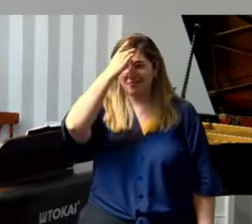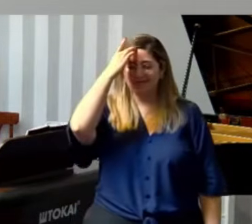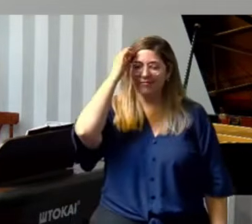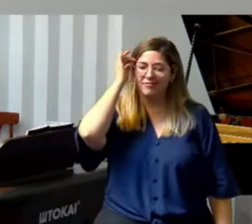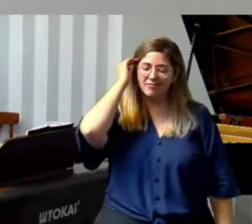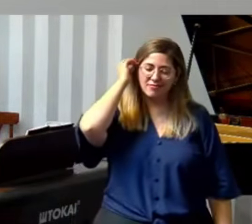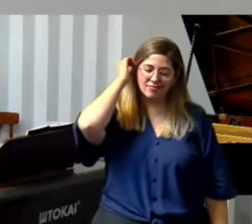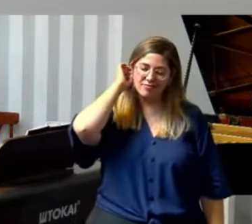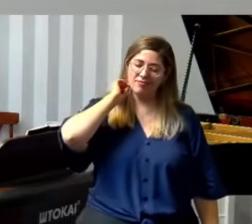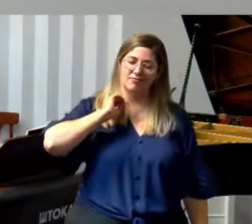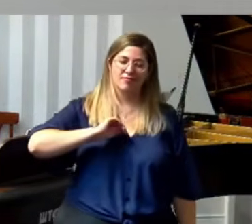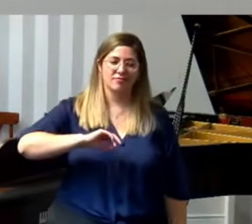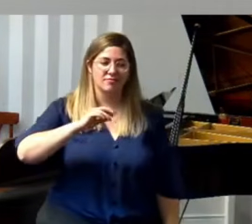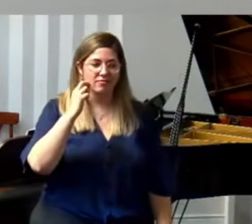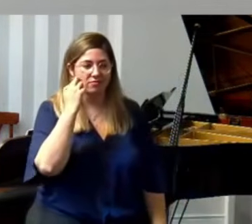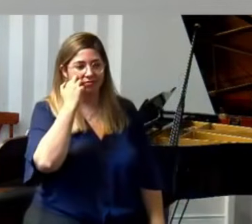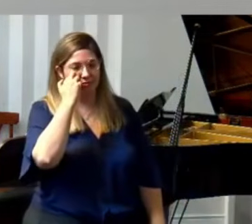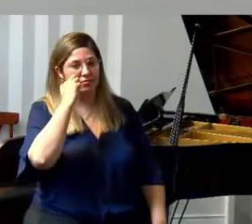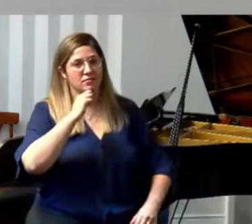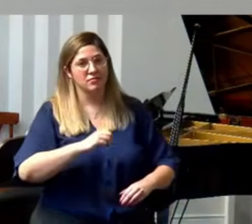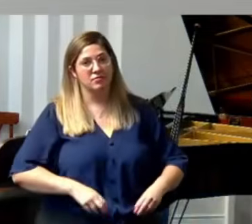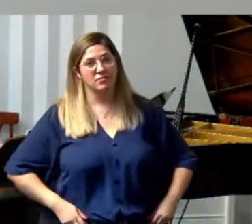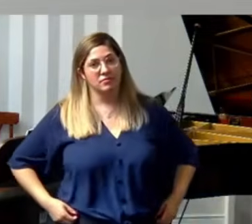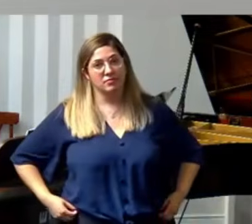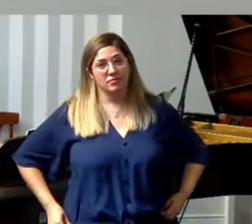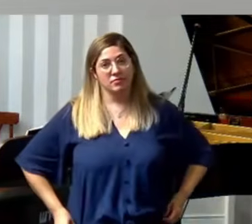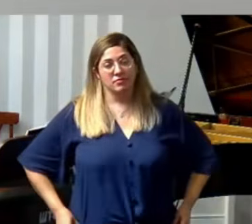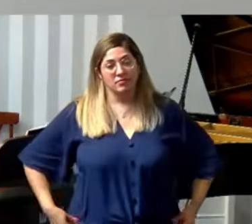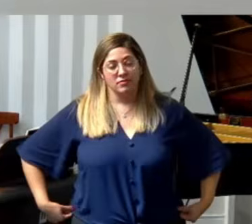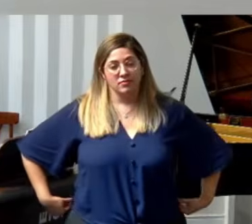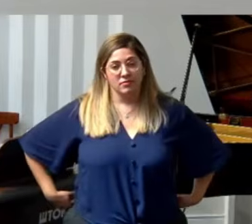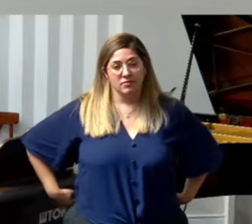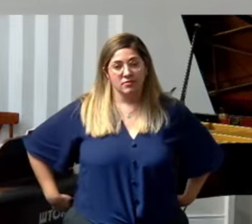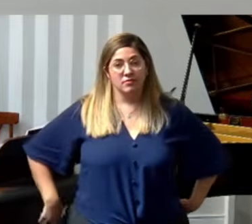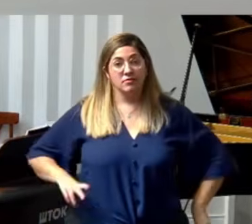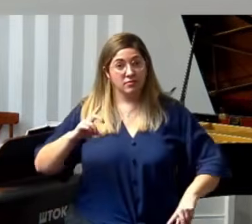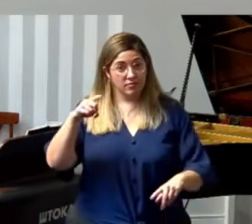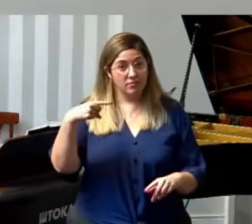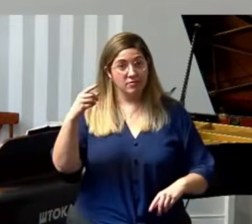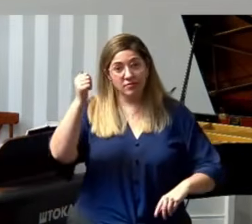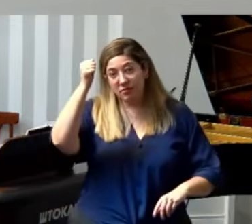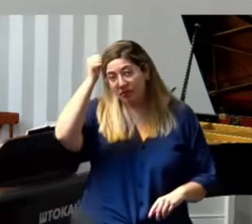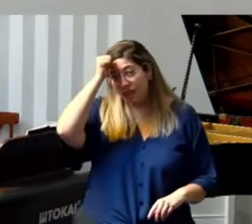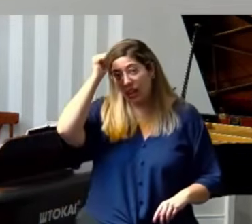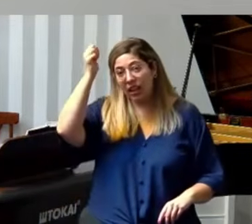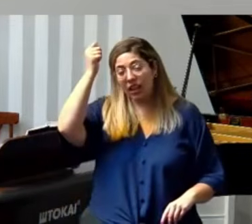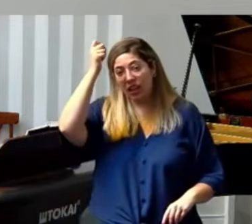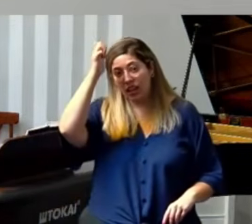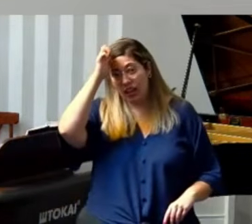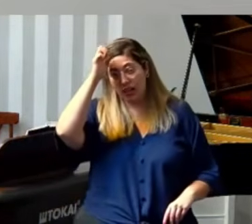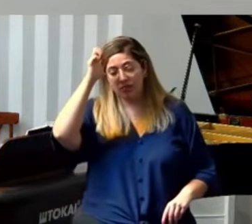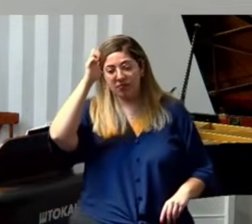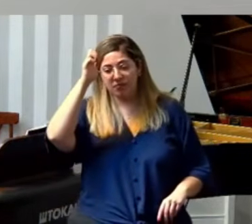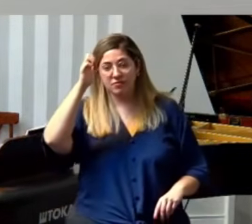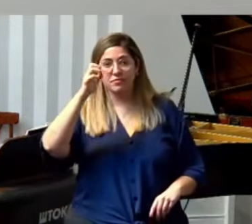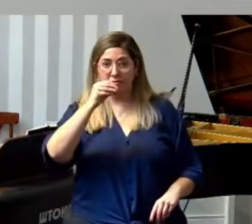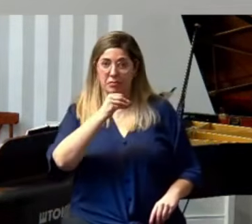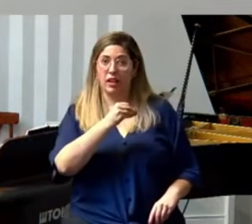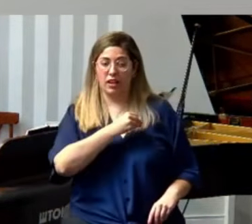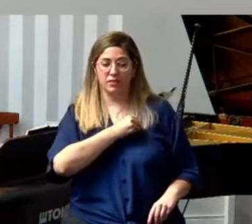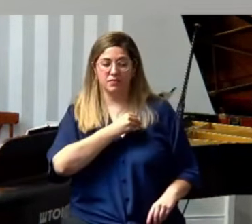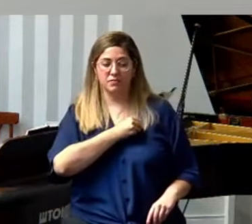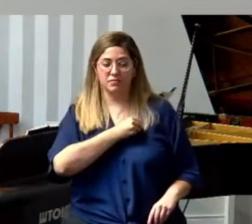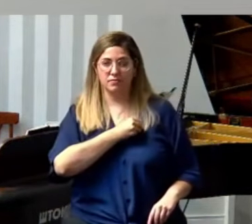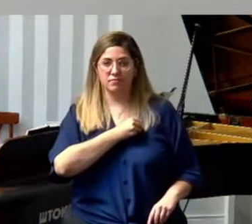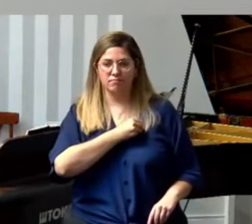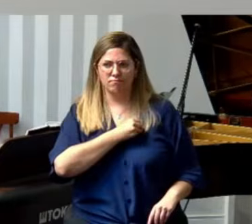Gênesis capítulo 3, versículo 14. Depois de Adão e Eva caírem, o Senhor disse que a